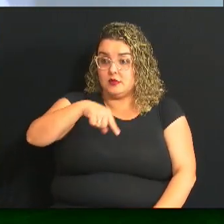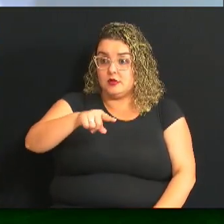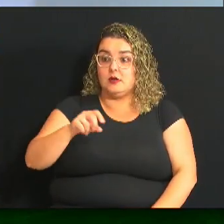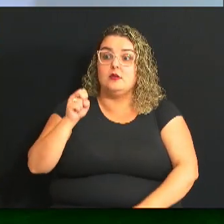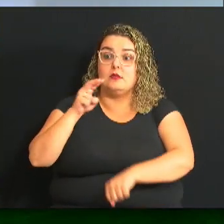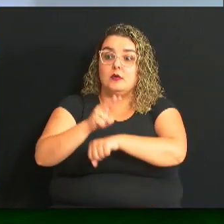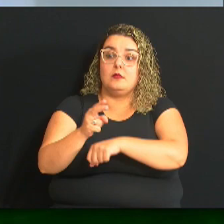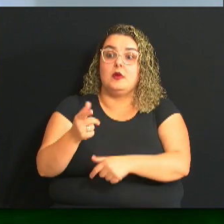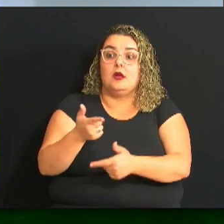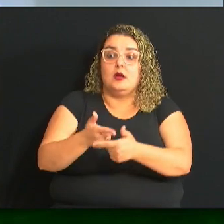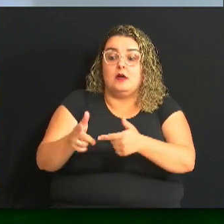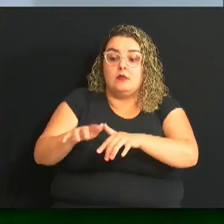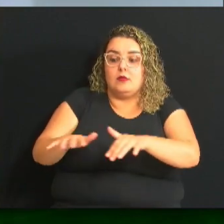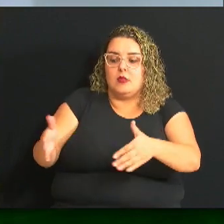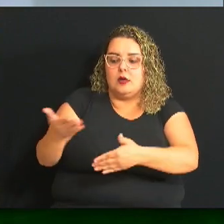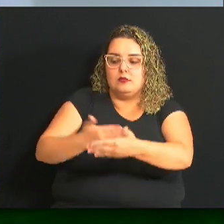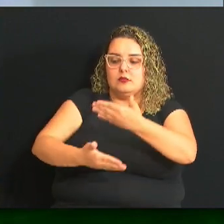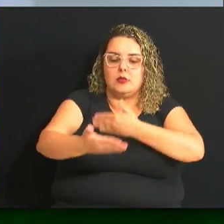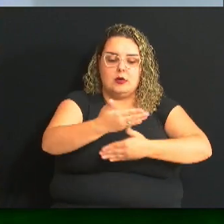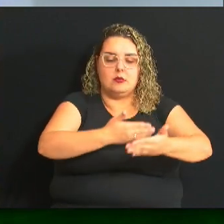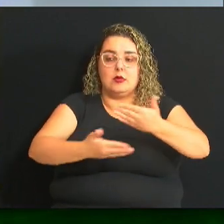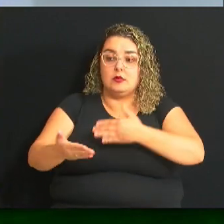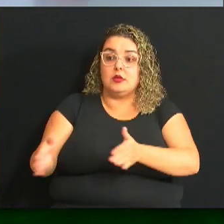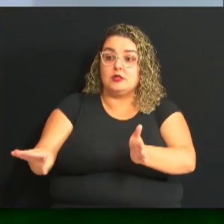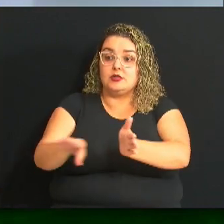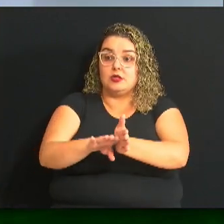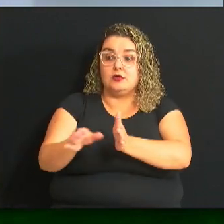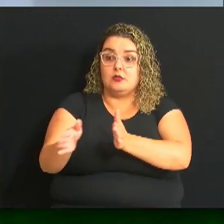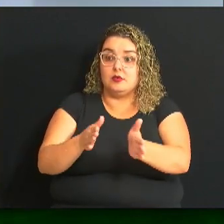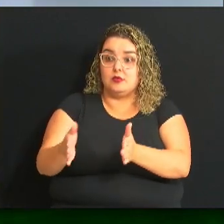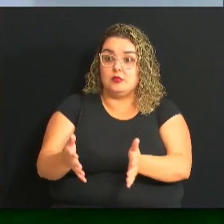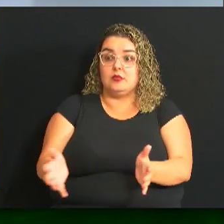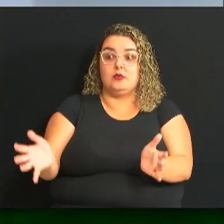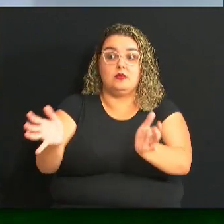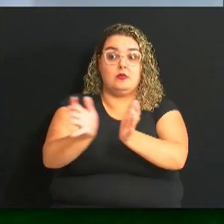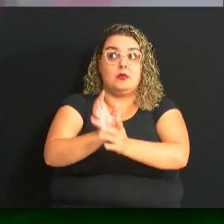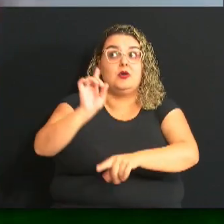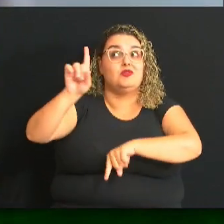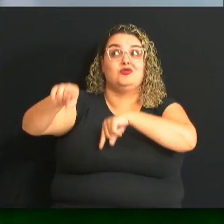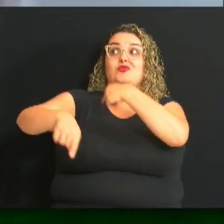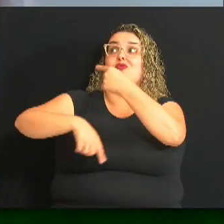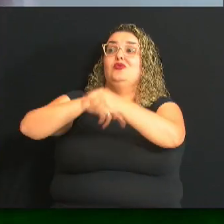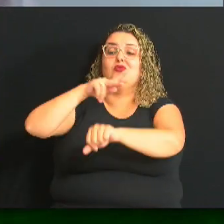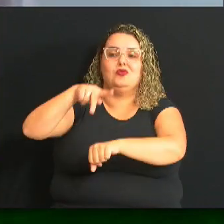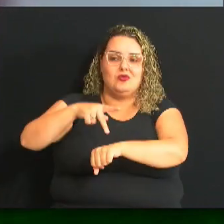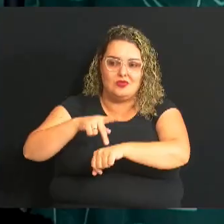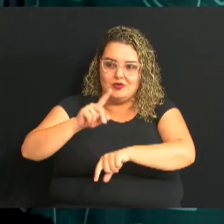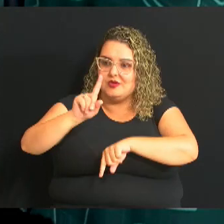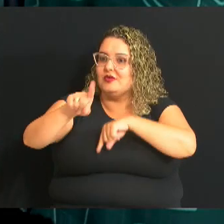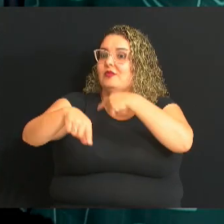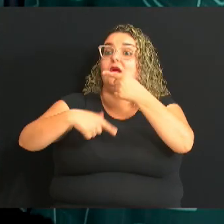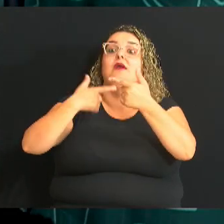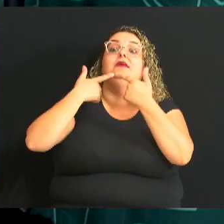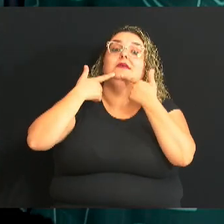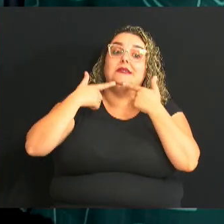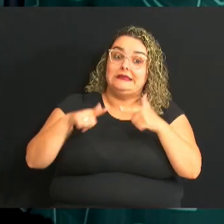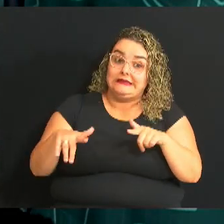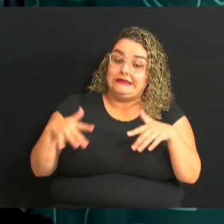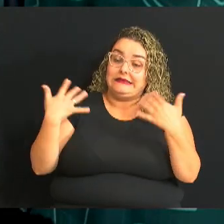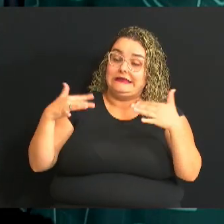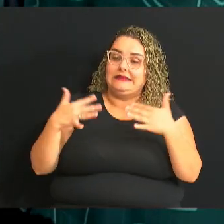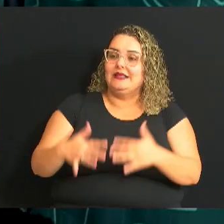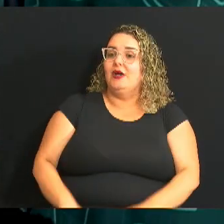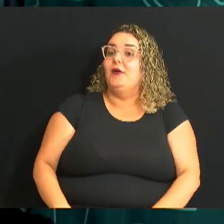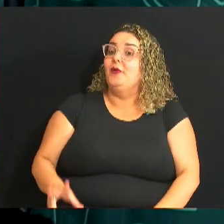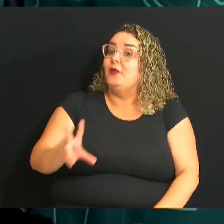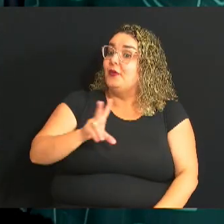compartilhada. Então, vai chegar no momento em que nós vamos ter que trabalhar com uma equipe de outro país, numa outra língua. Que bacana,